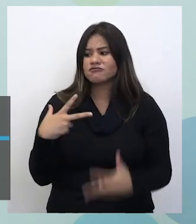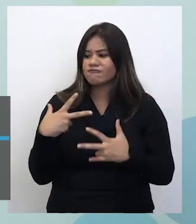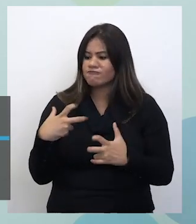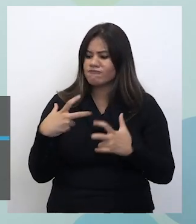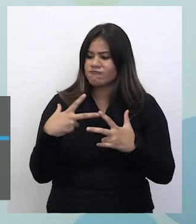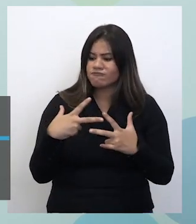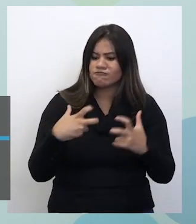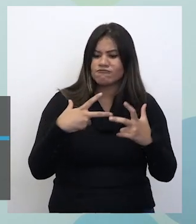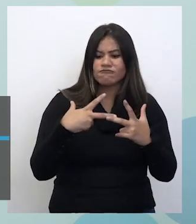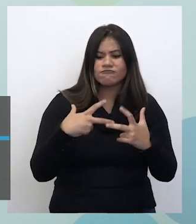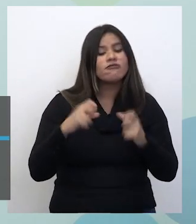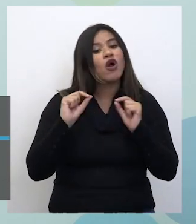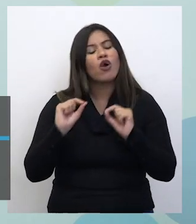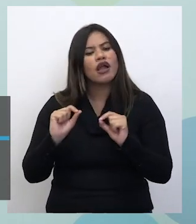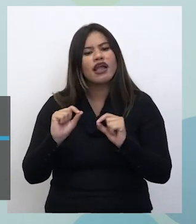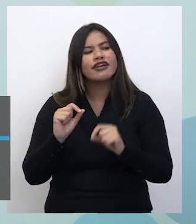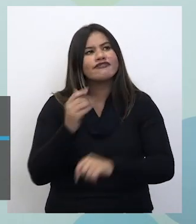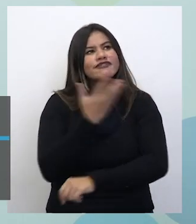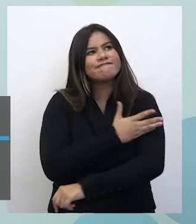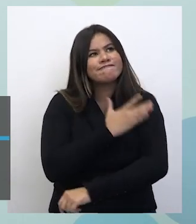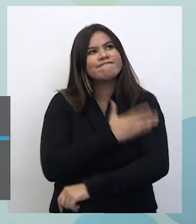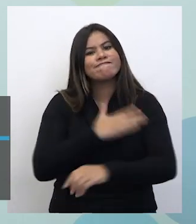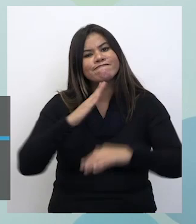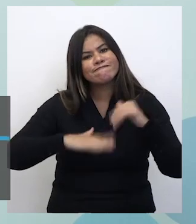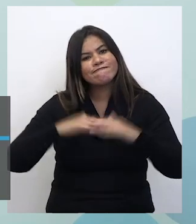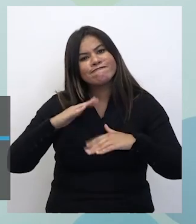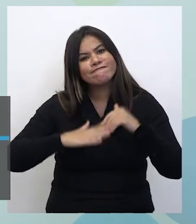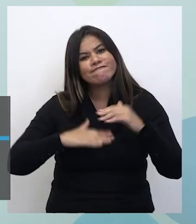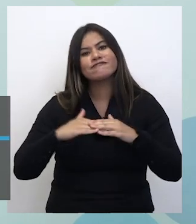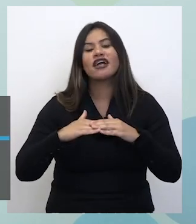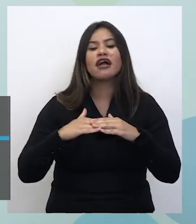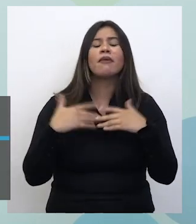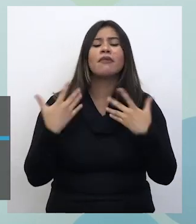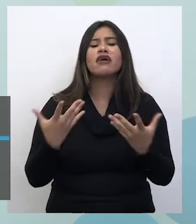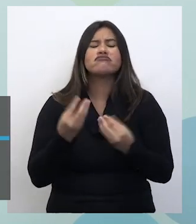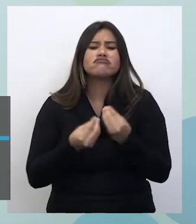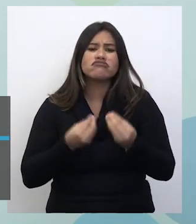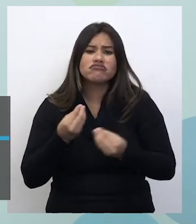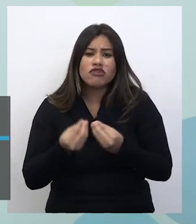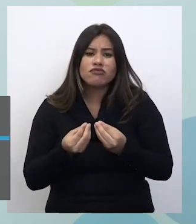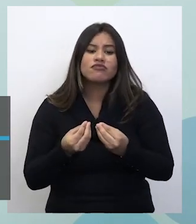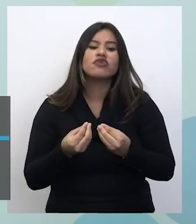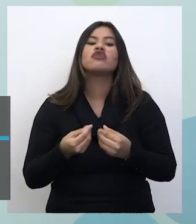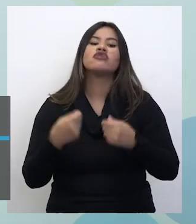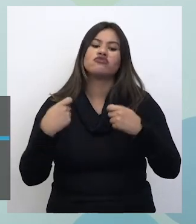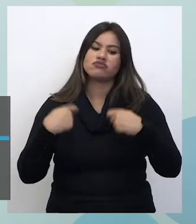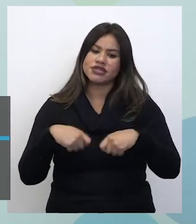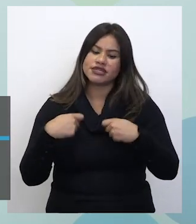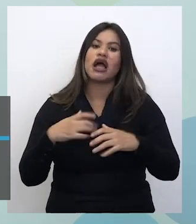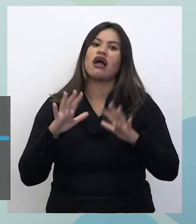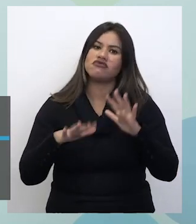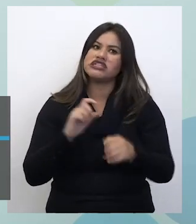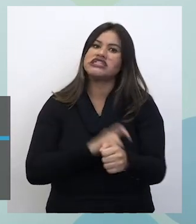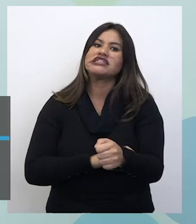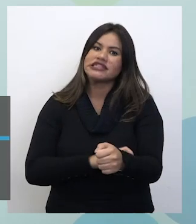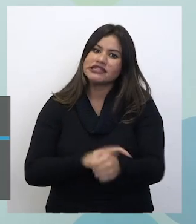estava exercitando essa competência socioemocional? Para exercitar a competência socioemocional, eu pego, quando eu fico meio irritada ou um pouco